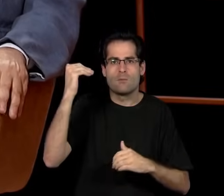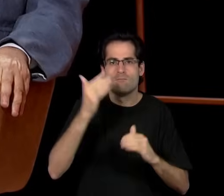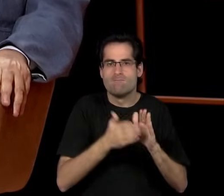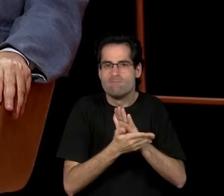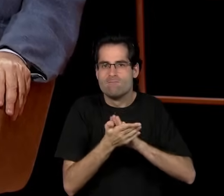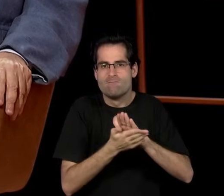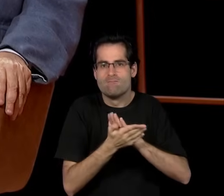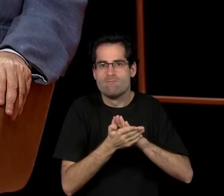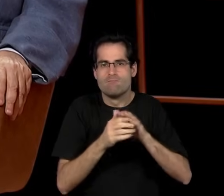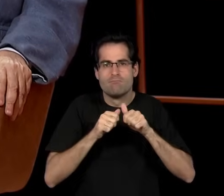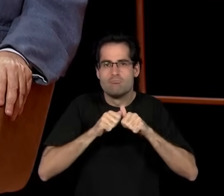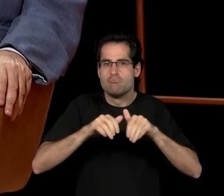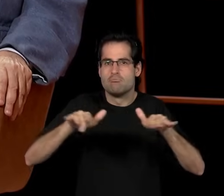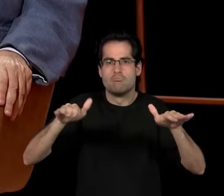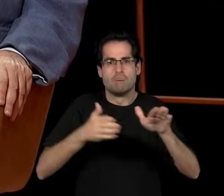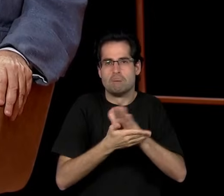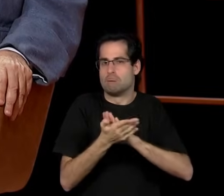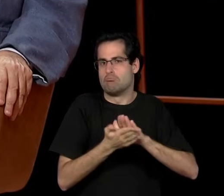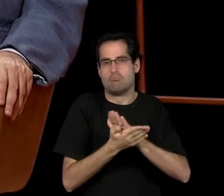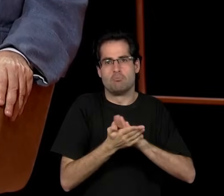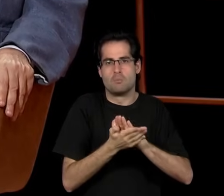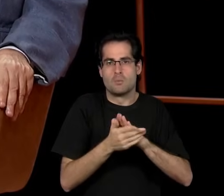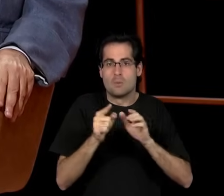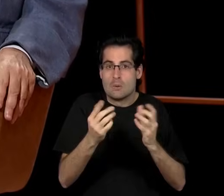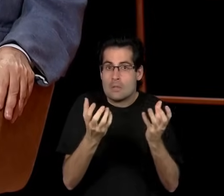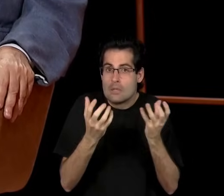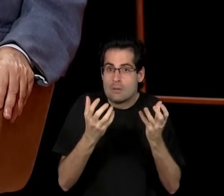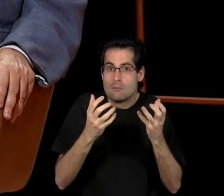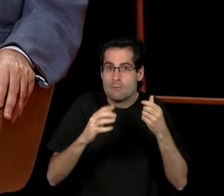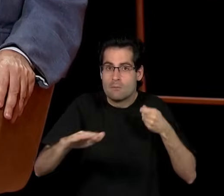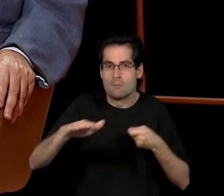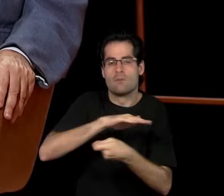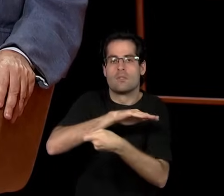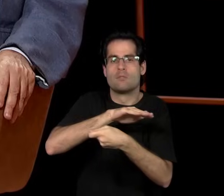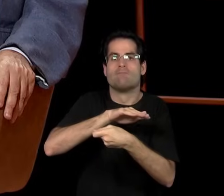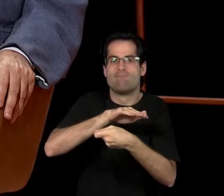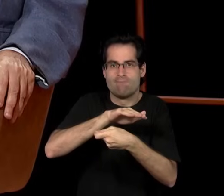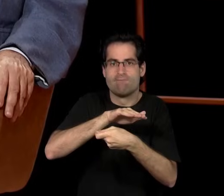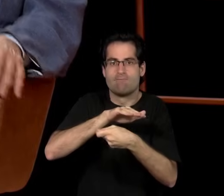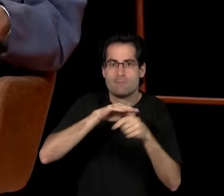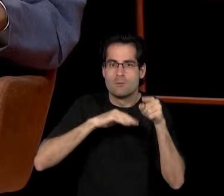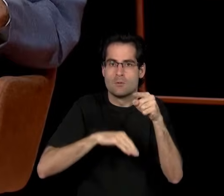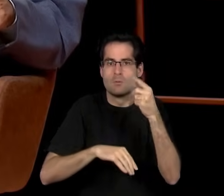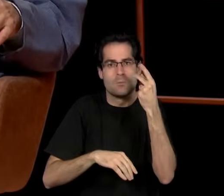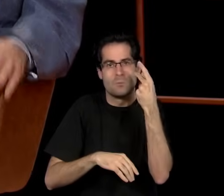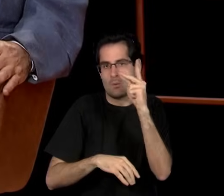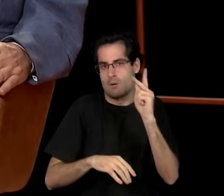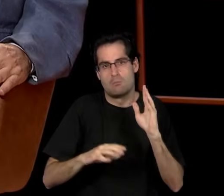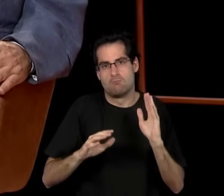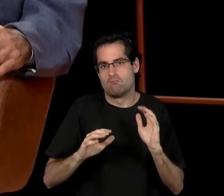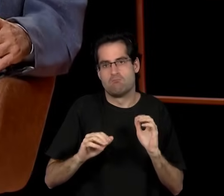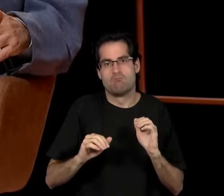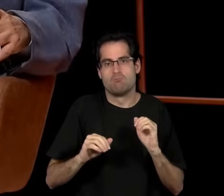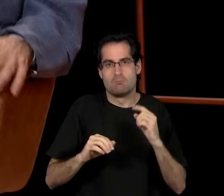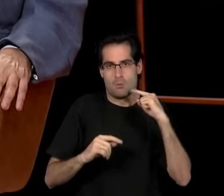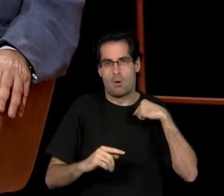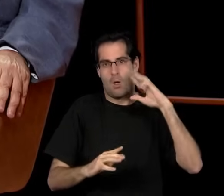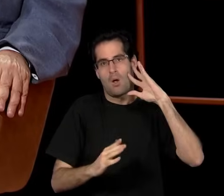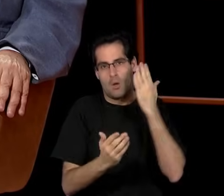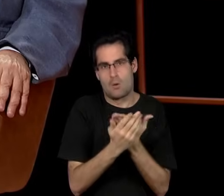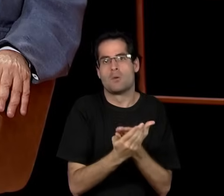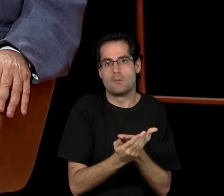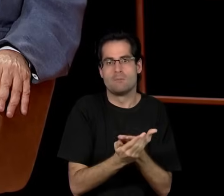investir. Se você for seguir, segue por sua conta. Né? Eu falei, eu acredito nessa banda aí, porque o Ney falou que é